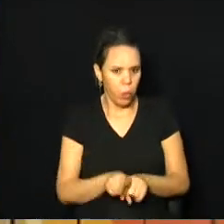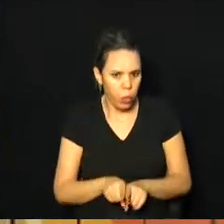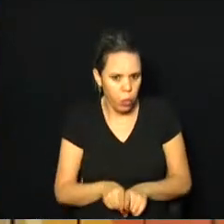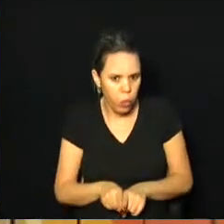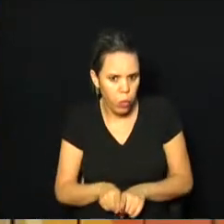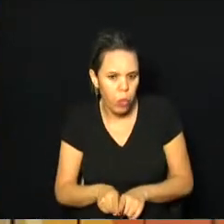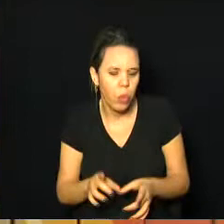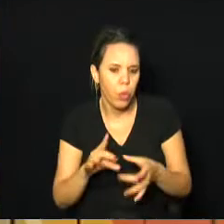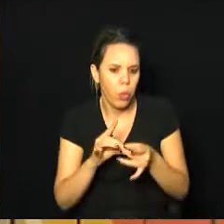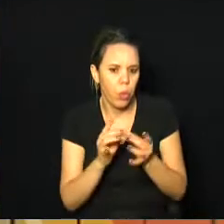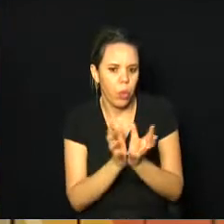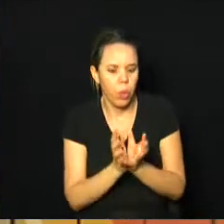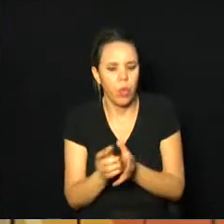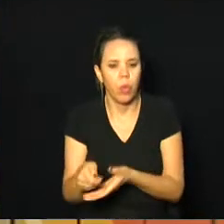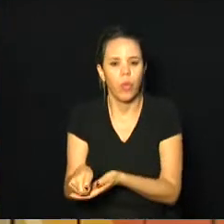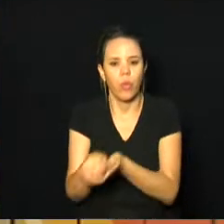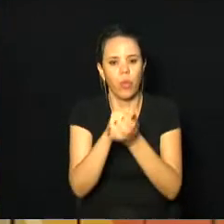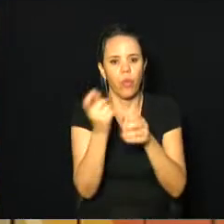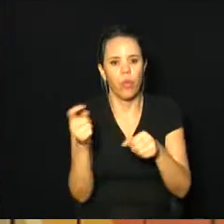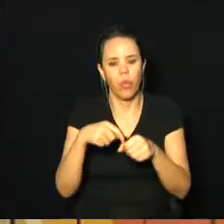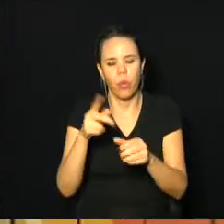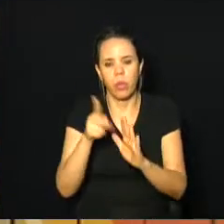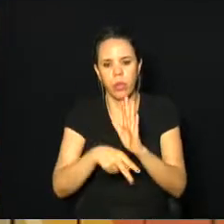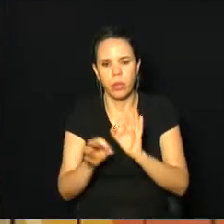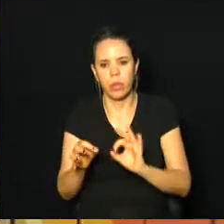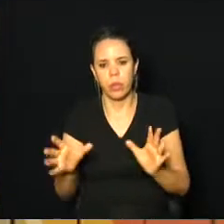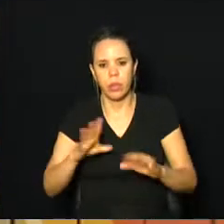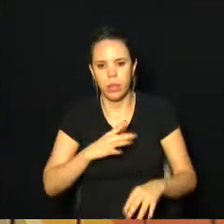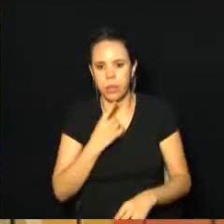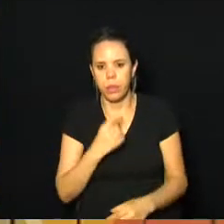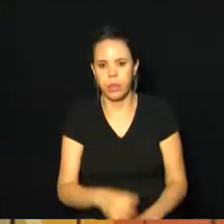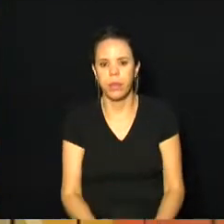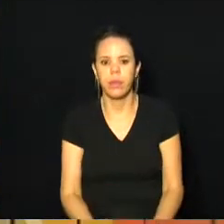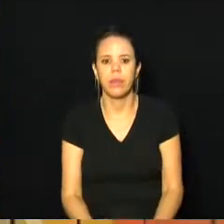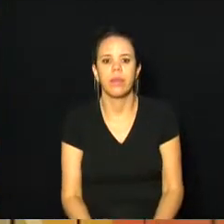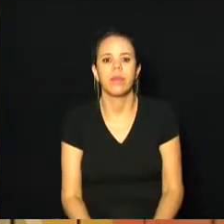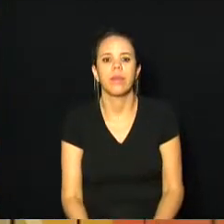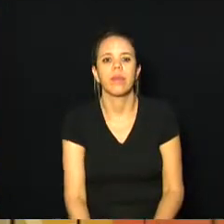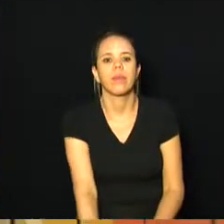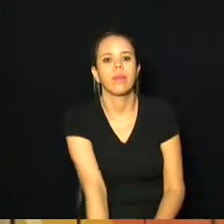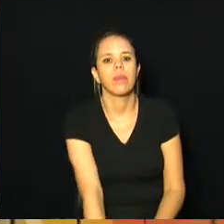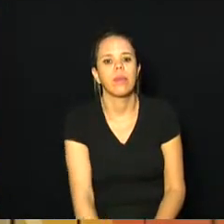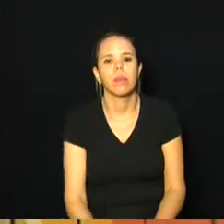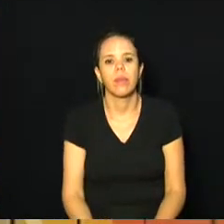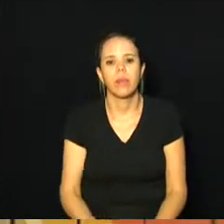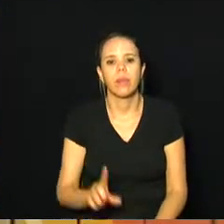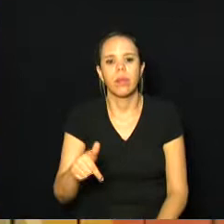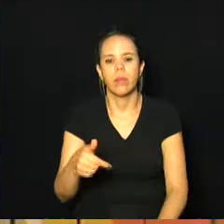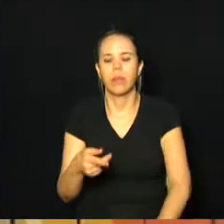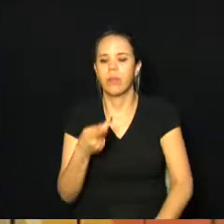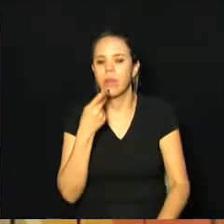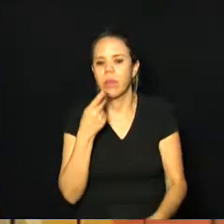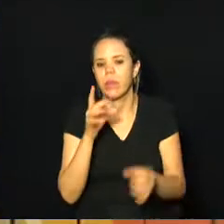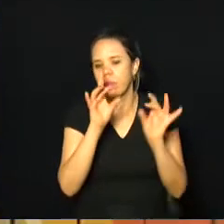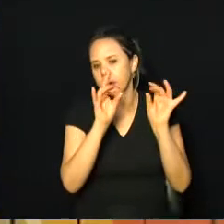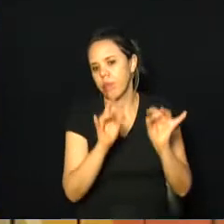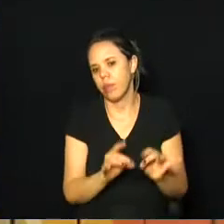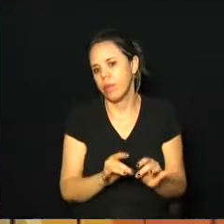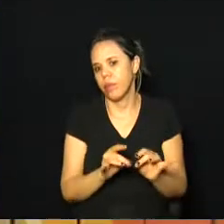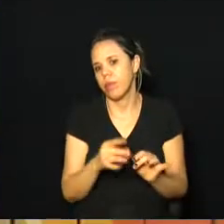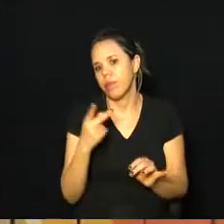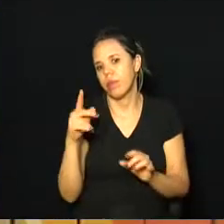Superliga e agora retornando a este projeto aqui na cidade de Campinas. Pampa, já vou abordar mais detalhes sobre a